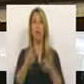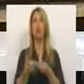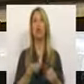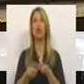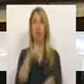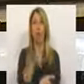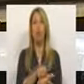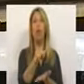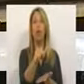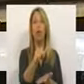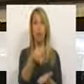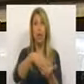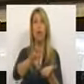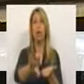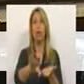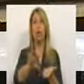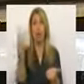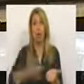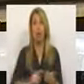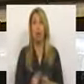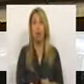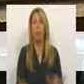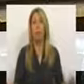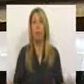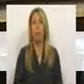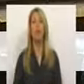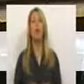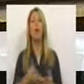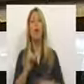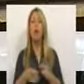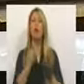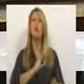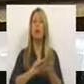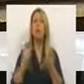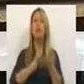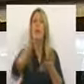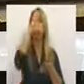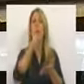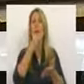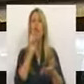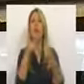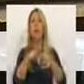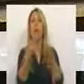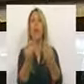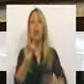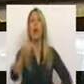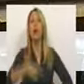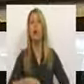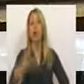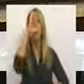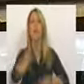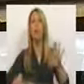as devidas indemnizações? O que é que a senhora Secretária de Estado tem a dizer sobre esta matéria? O que é que o Governo vai fazer sobre esta